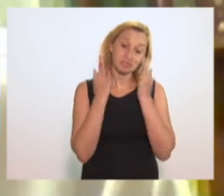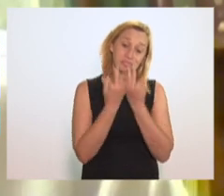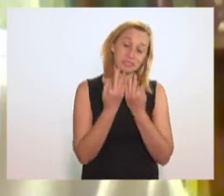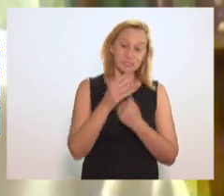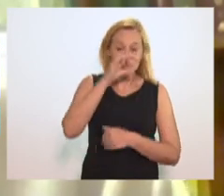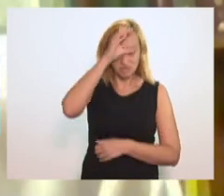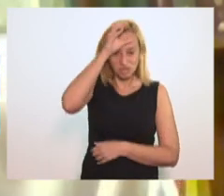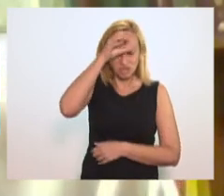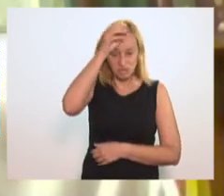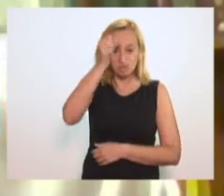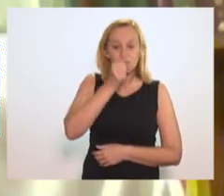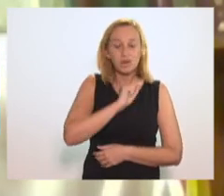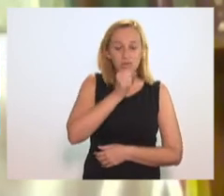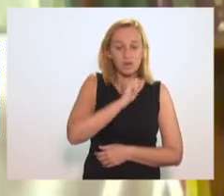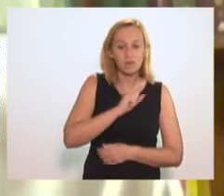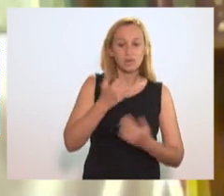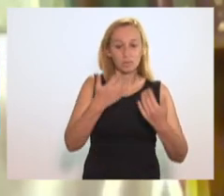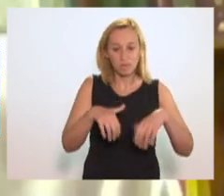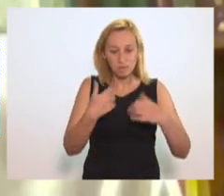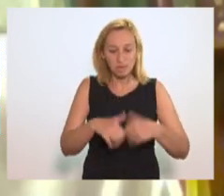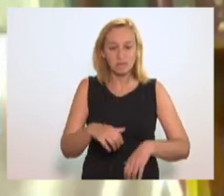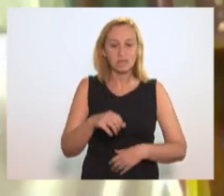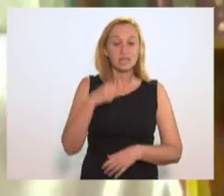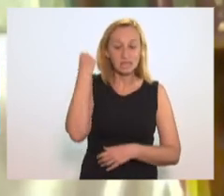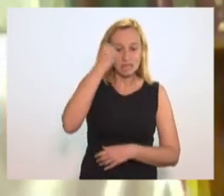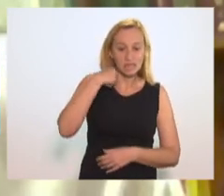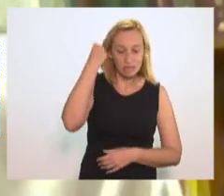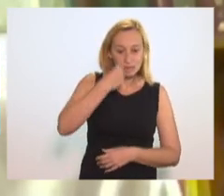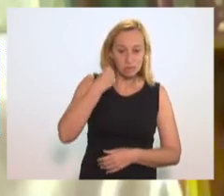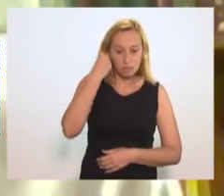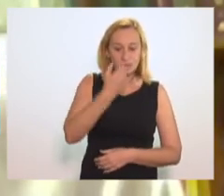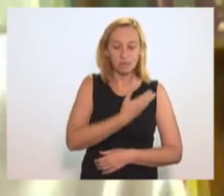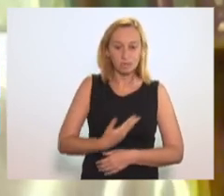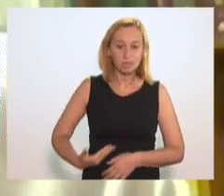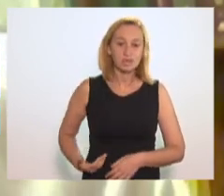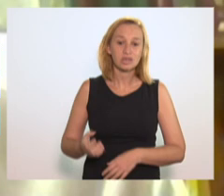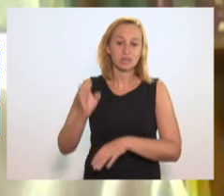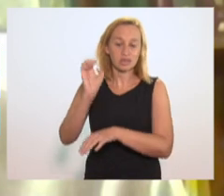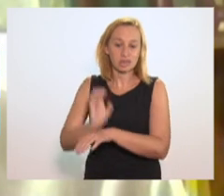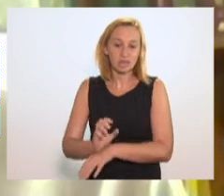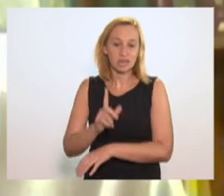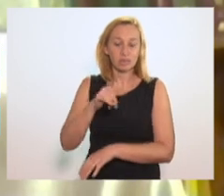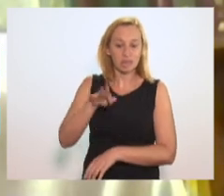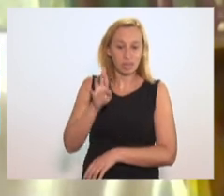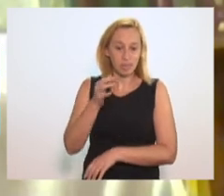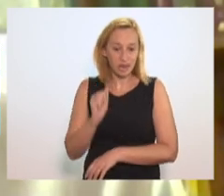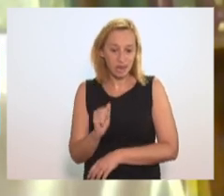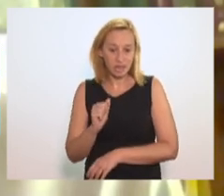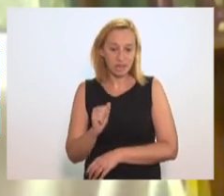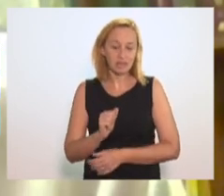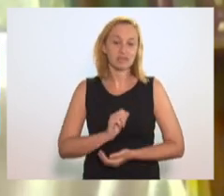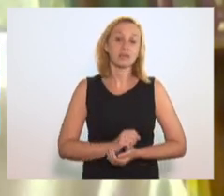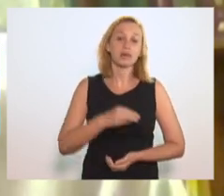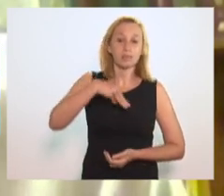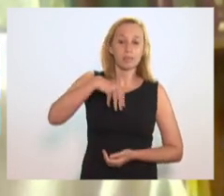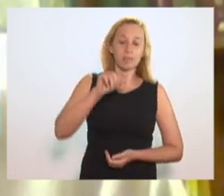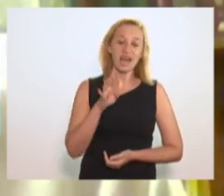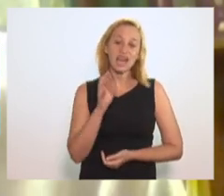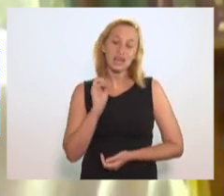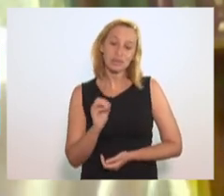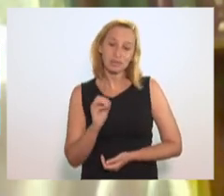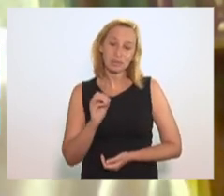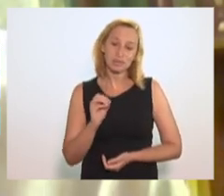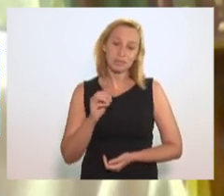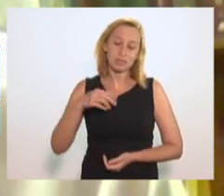tio avô que foi petropolitano senador da república pelo estado da Guanabara o senador Mário Martins e